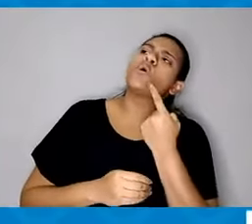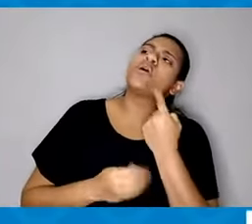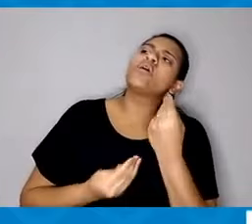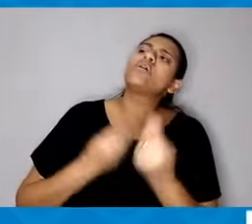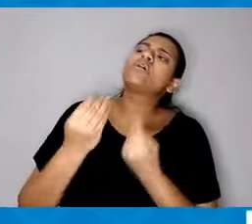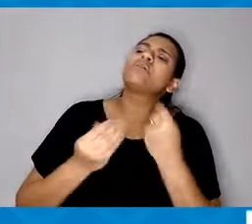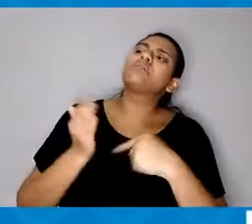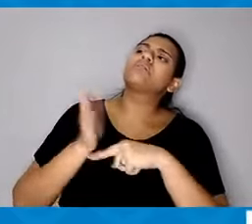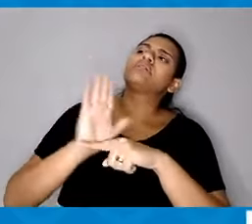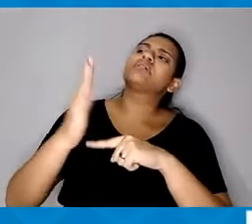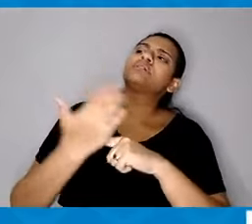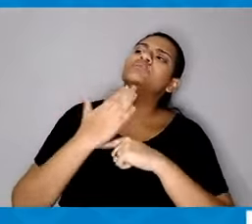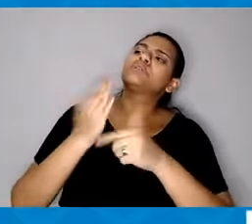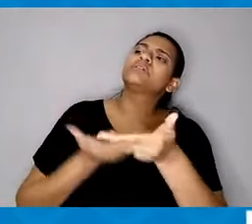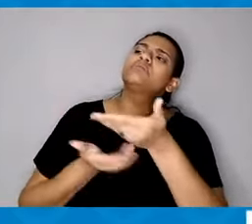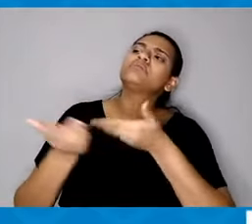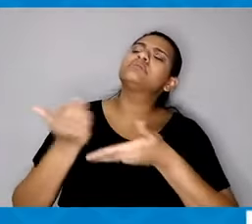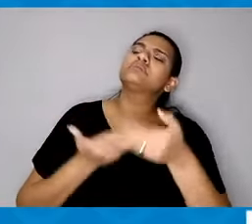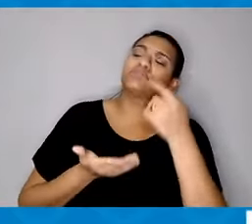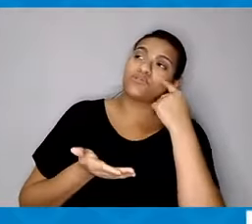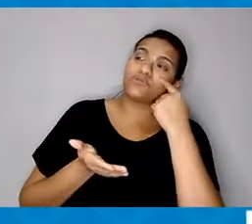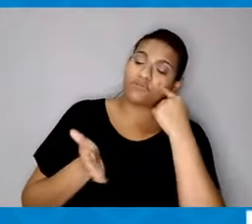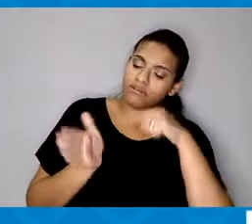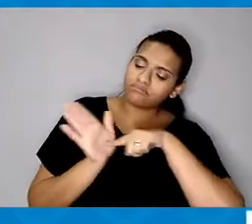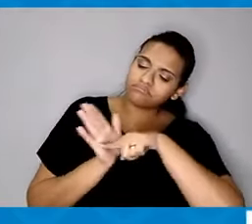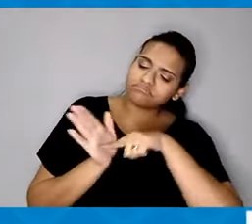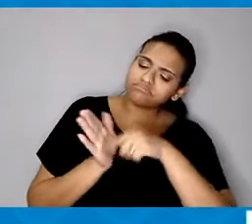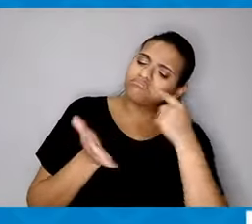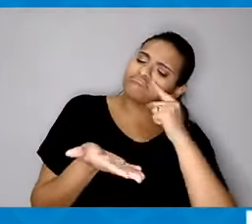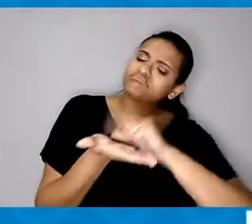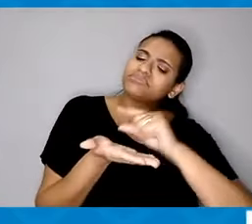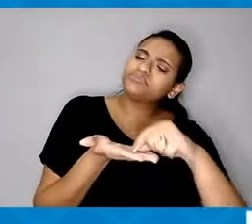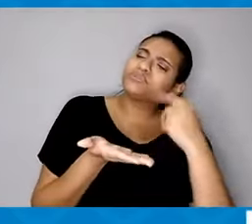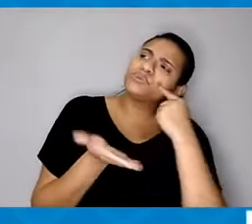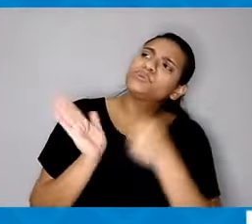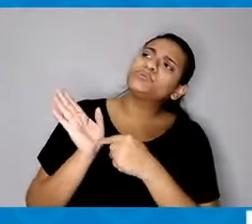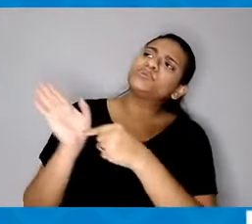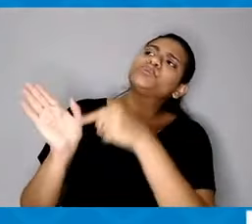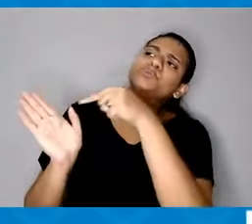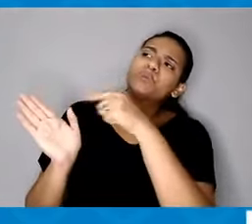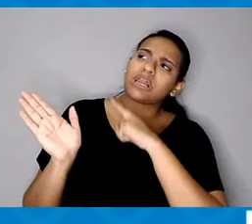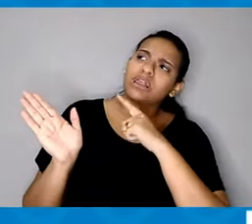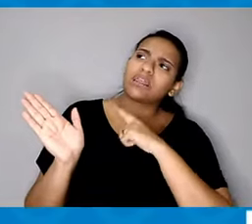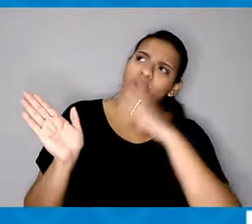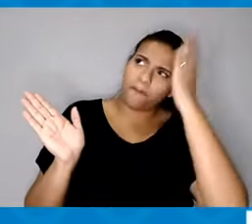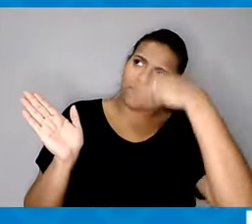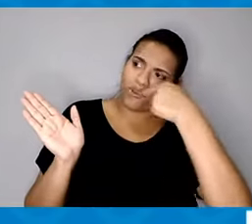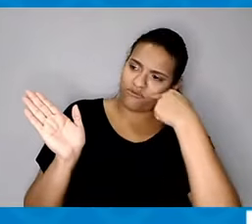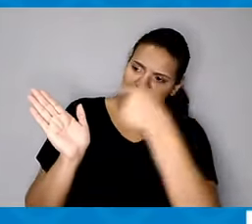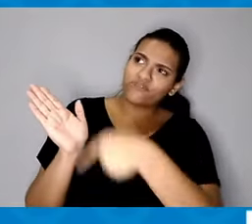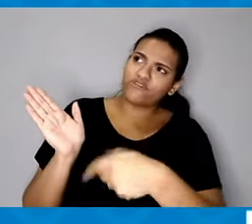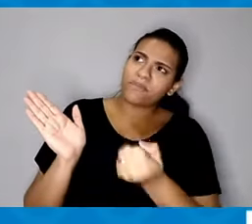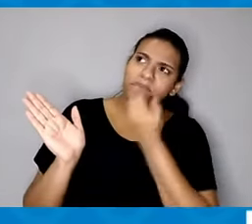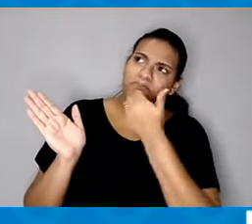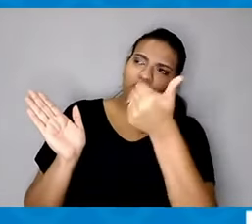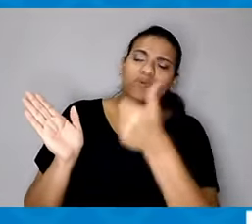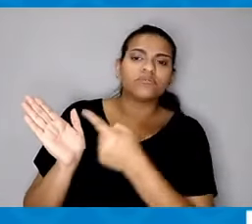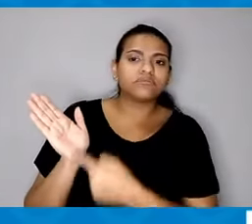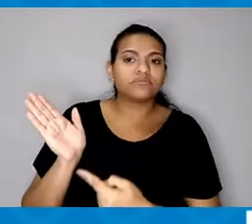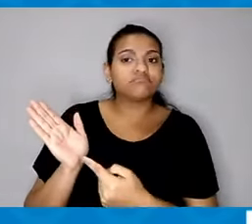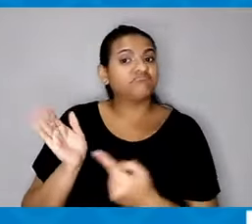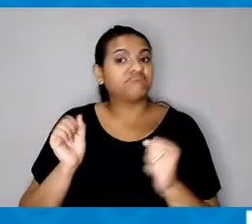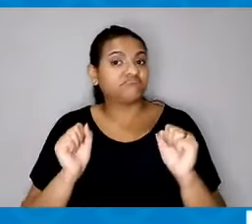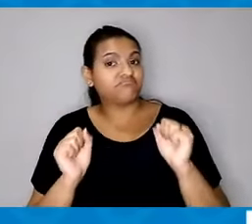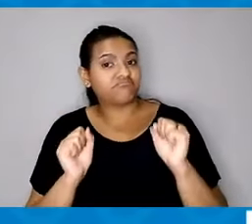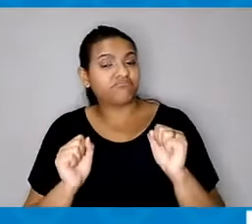Então, não precisa todo mundo sair nas carreiras pesquisando site na internet. Isso pode ser uma coisa compartilhada e distribuída,